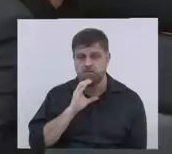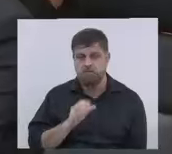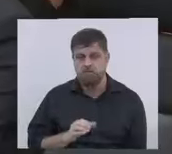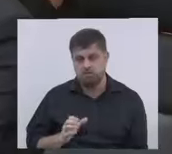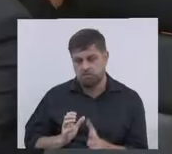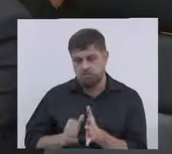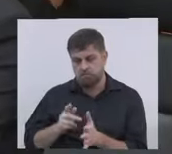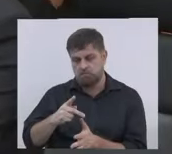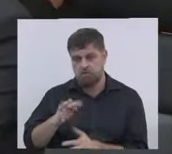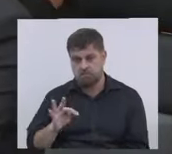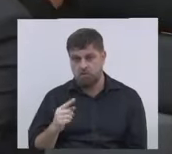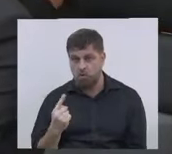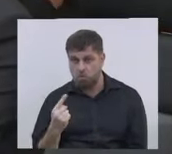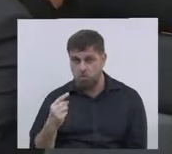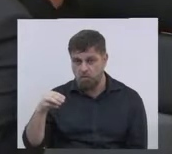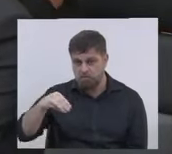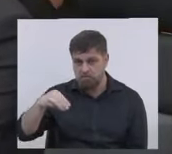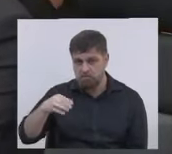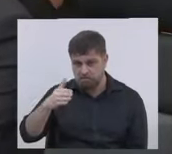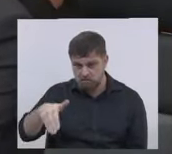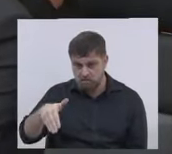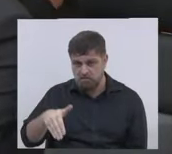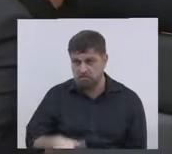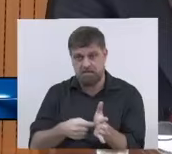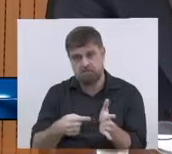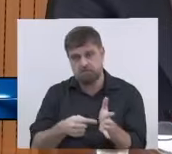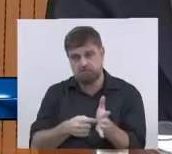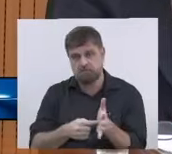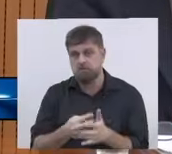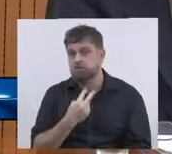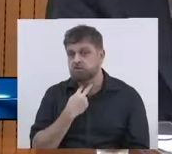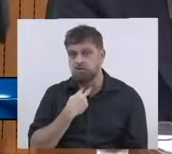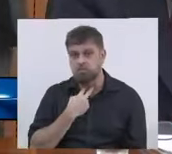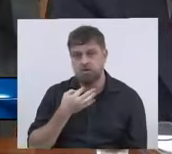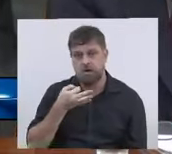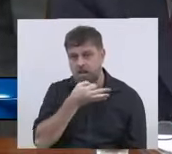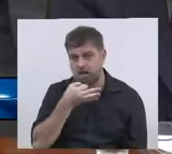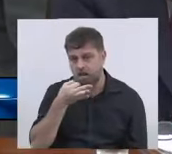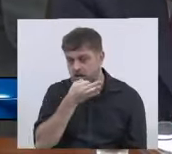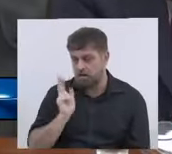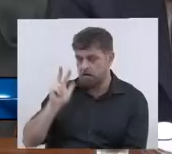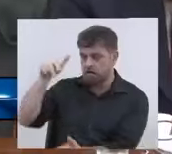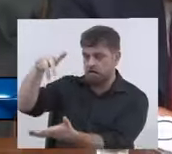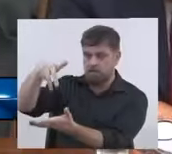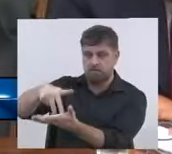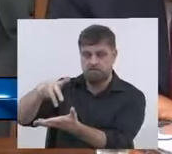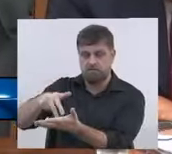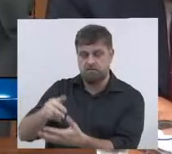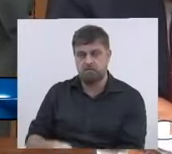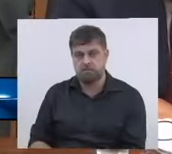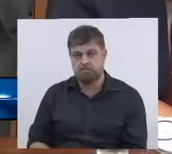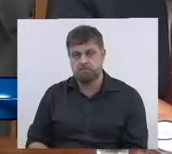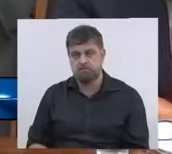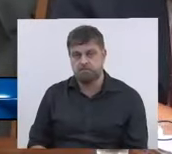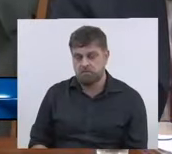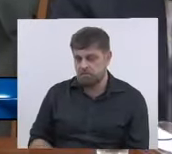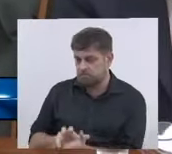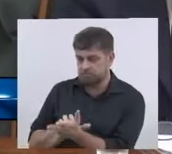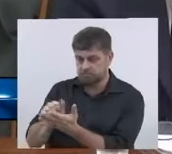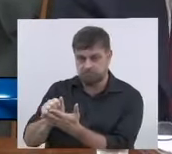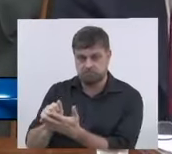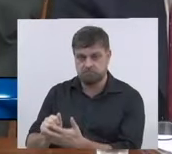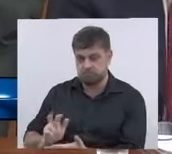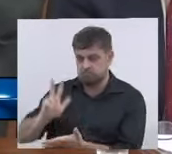fez a leitura das regras da abertura da comissão processante. Não haverá possibilidade de realizarem inscrições